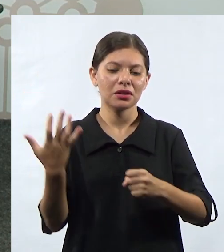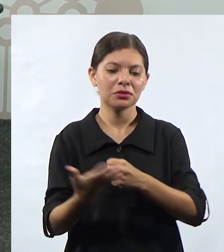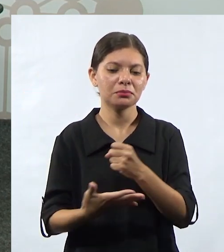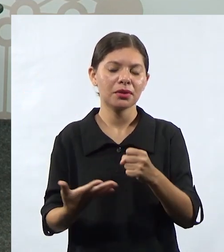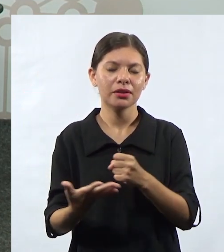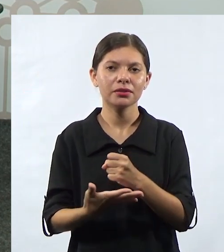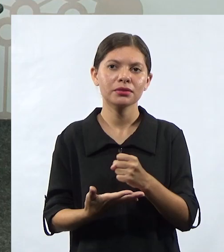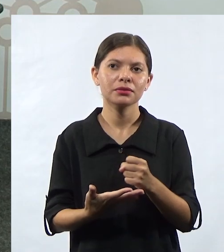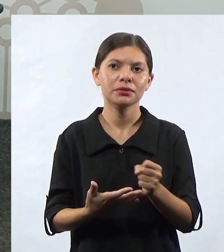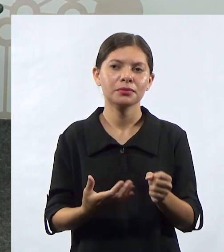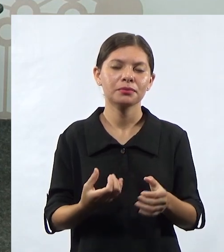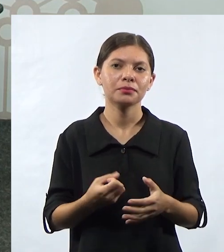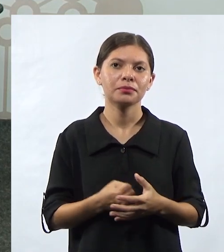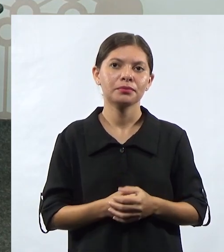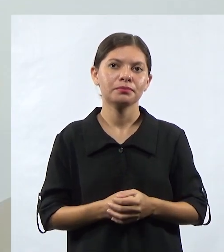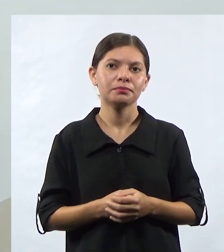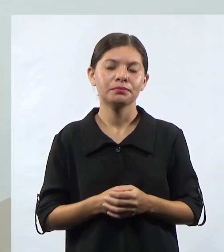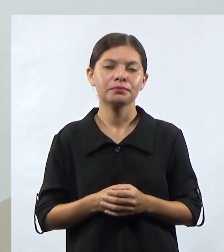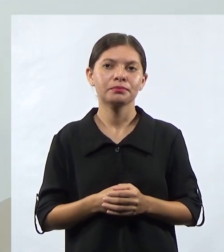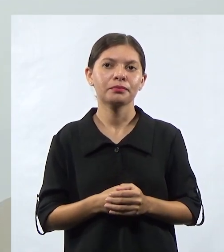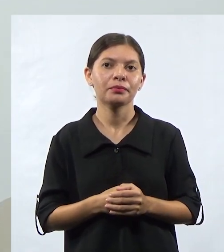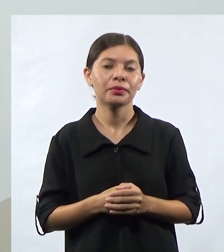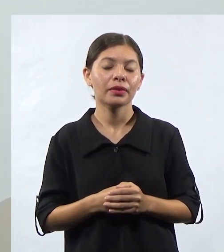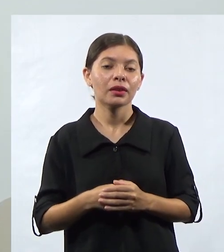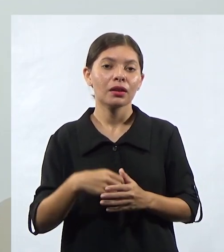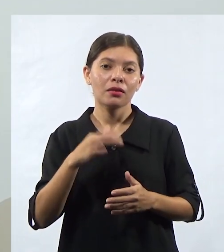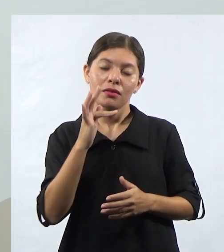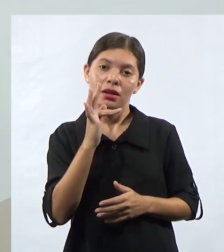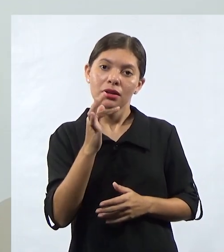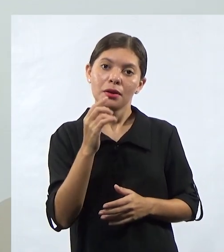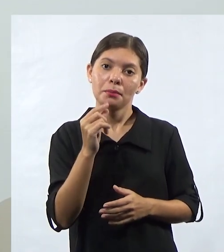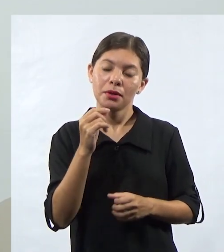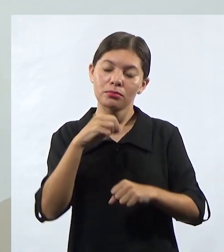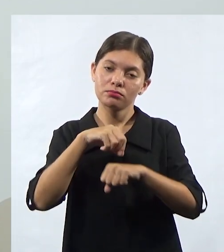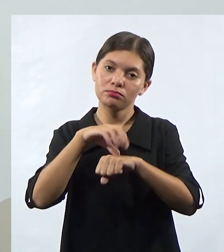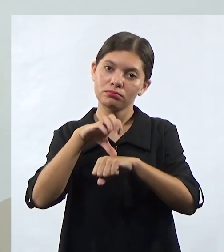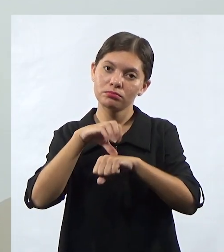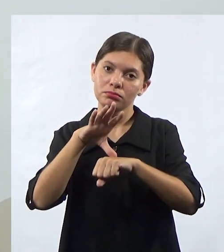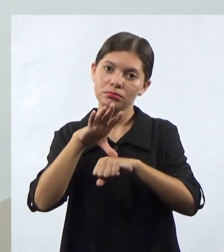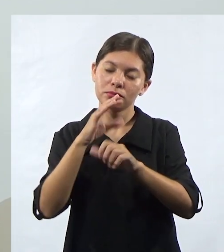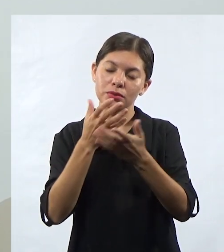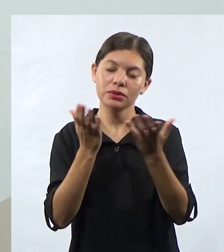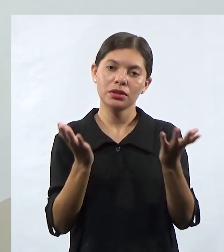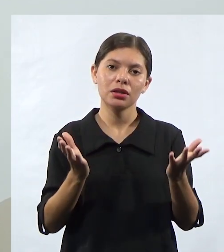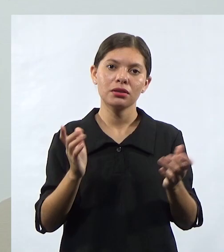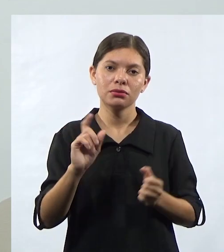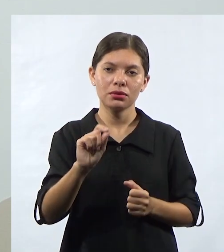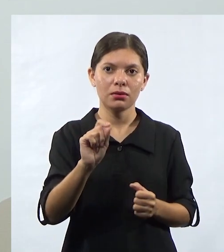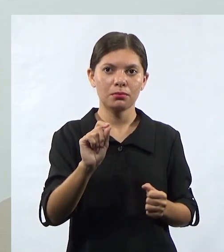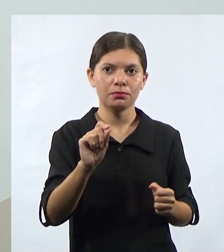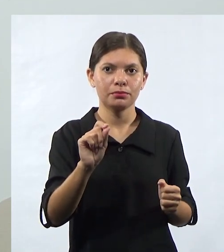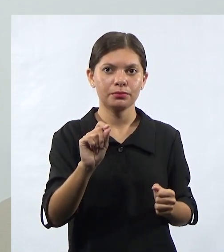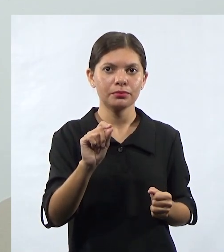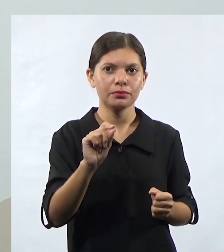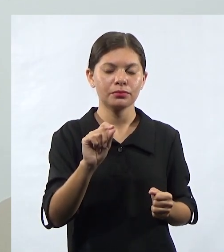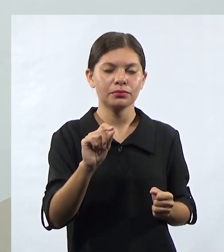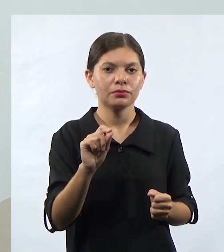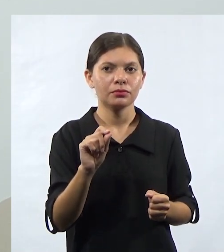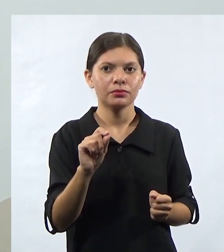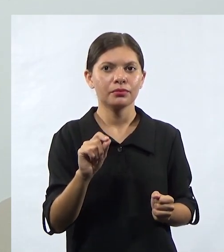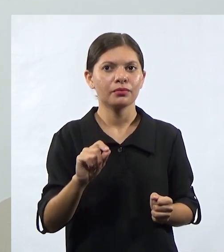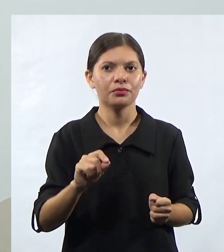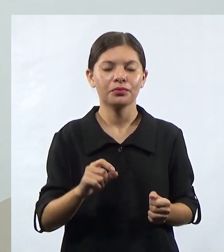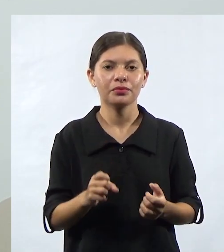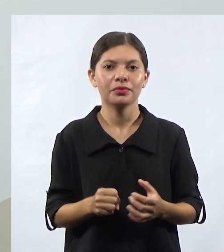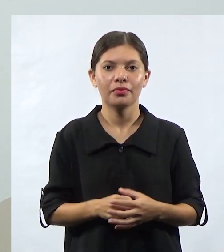que contempla... No primeiro momento, eu falaria, minha recomendação, professor Saulo, é que eu